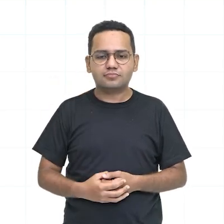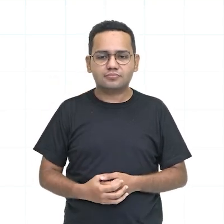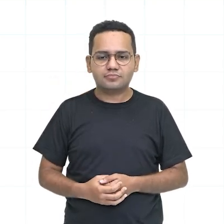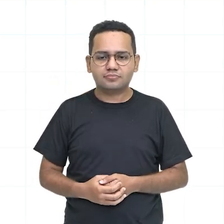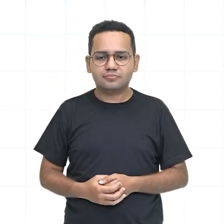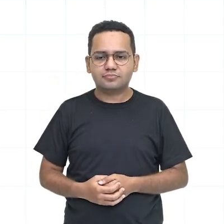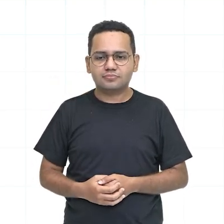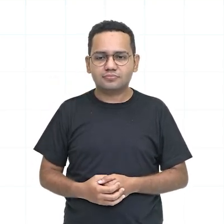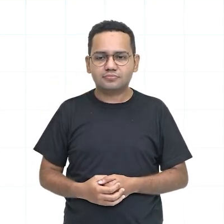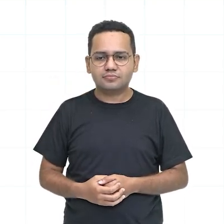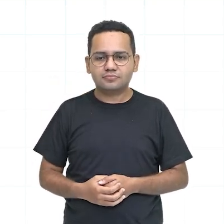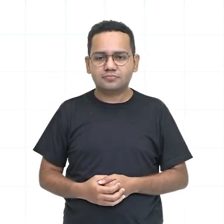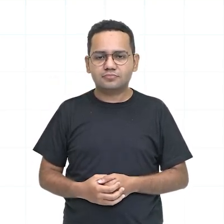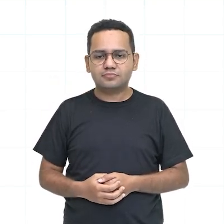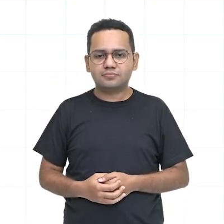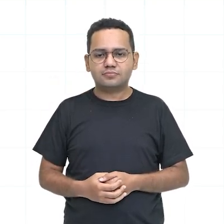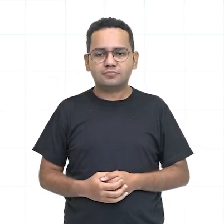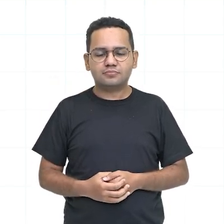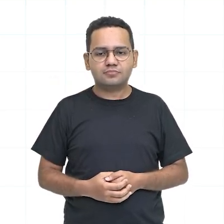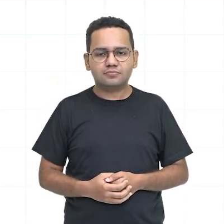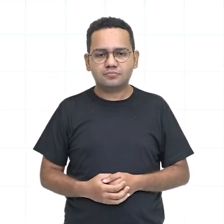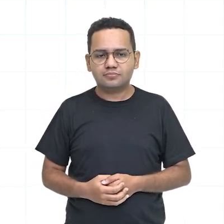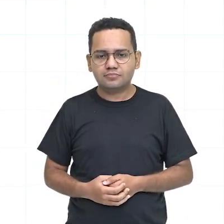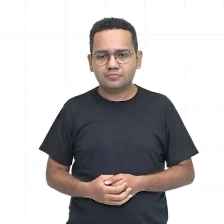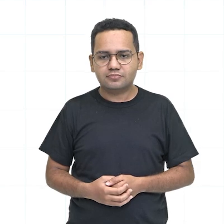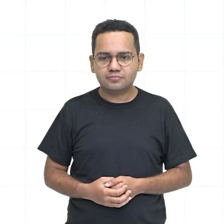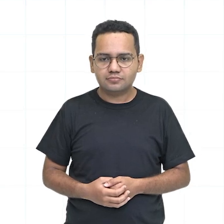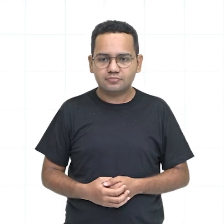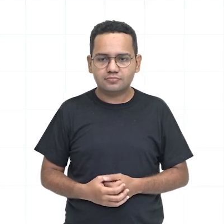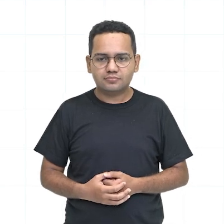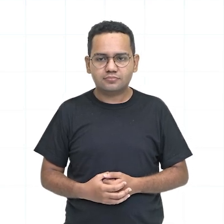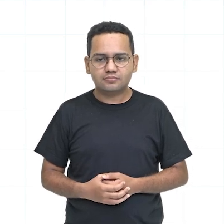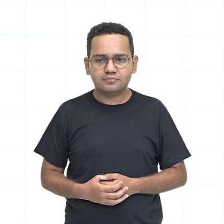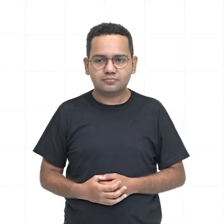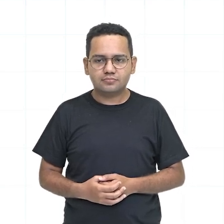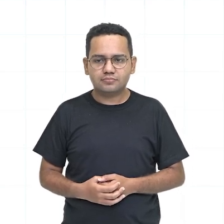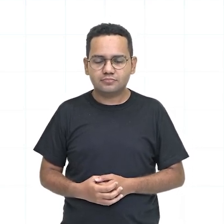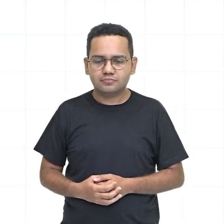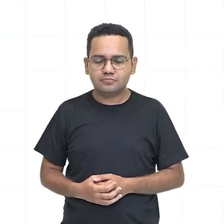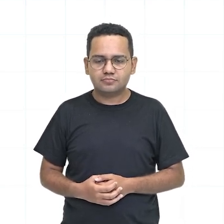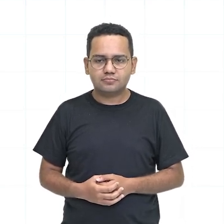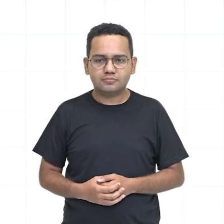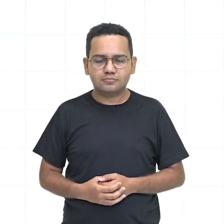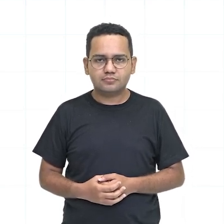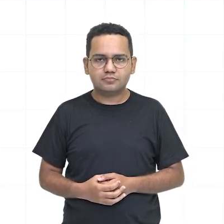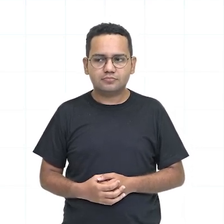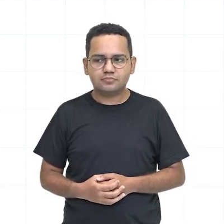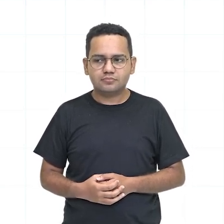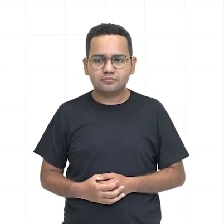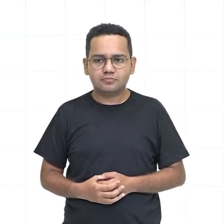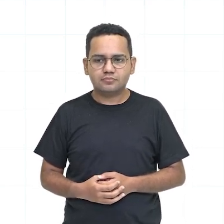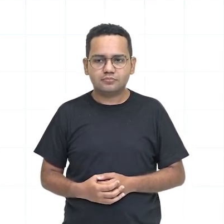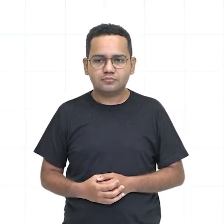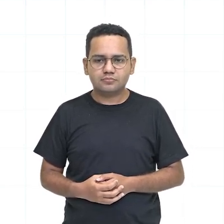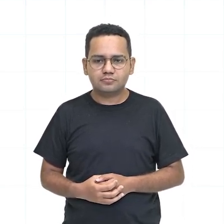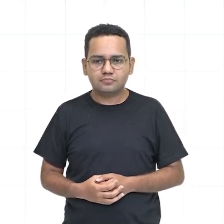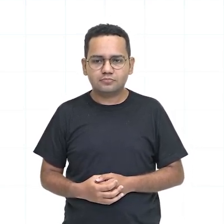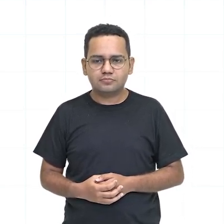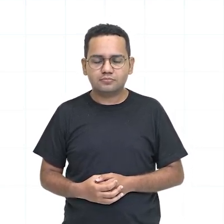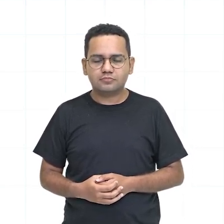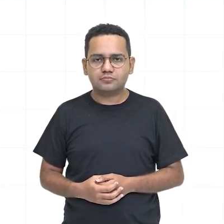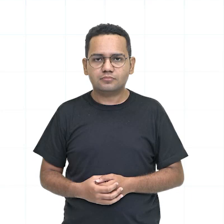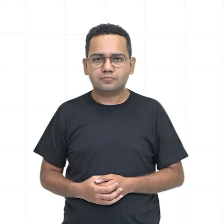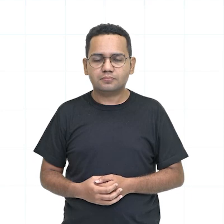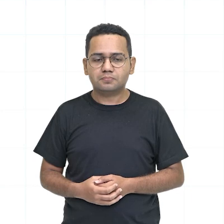Então, adverbs são palavras, né, que modificam ou descrevem